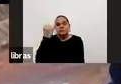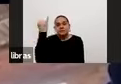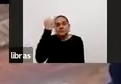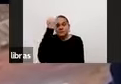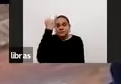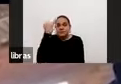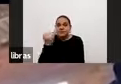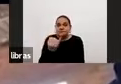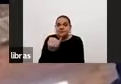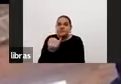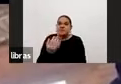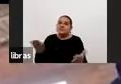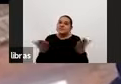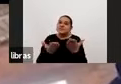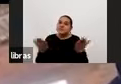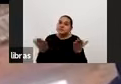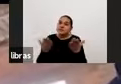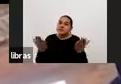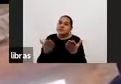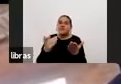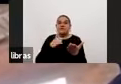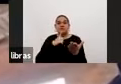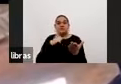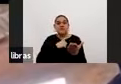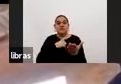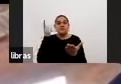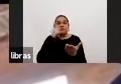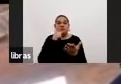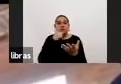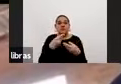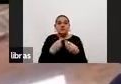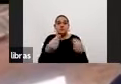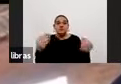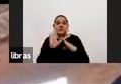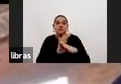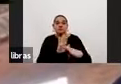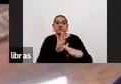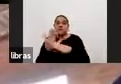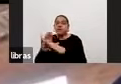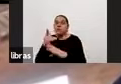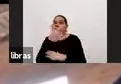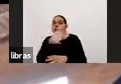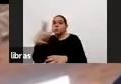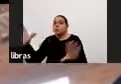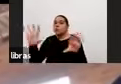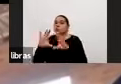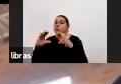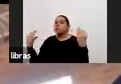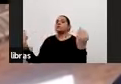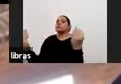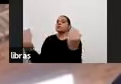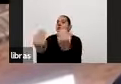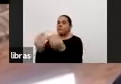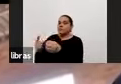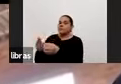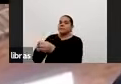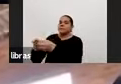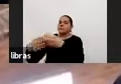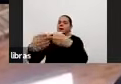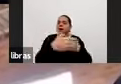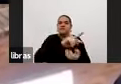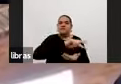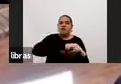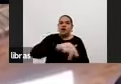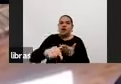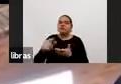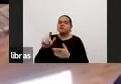gente pode, assim, abranger outras comunidades. Aqui estamos Barro Preto, Quicizana, Xingu,